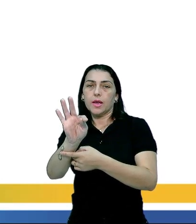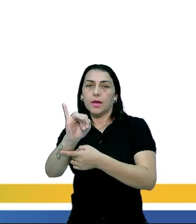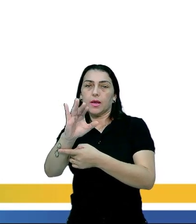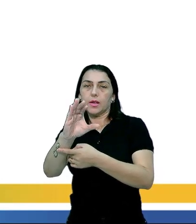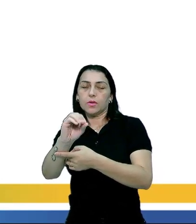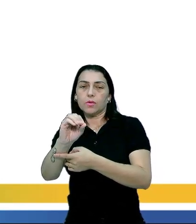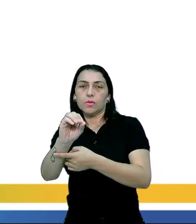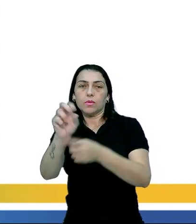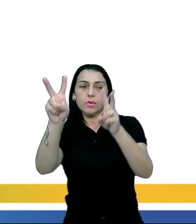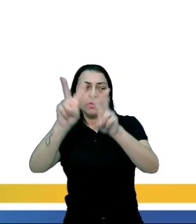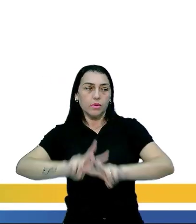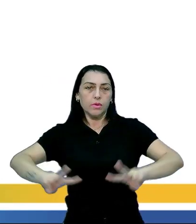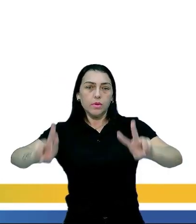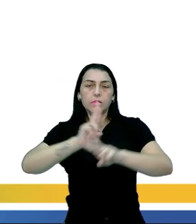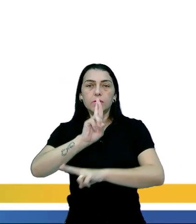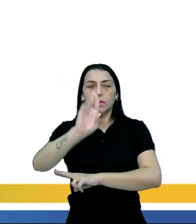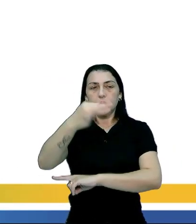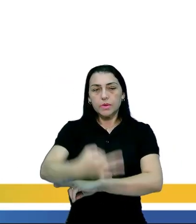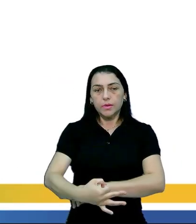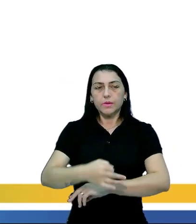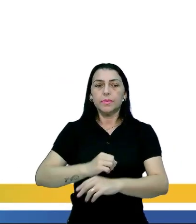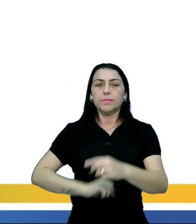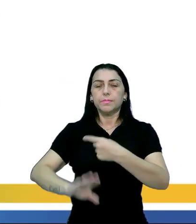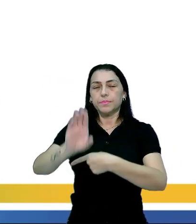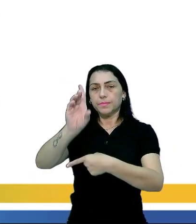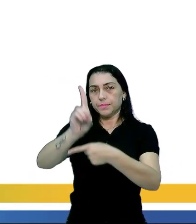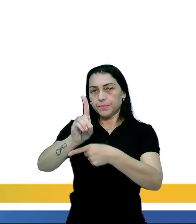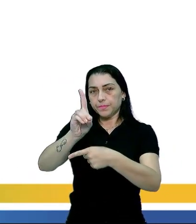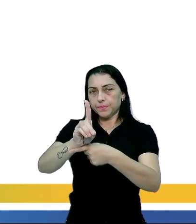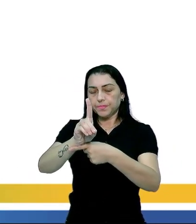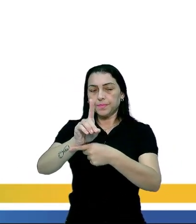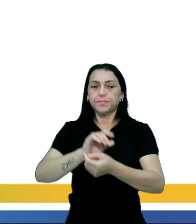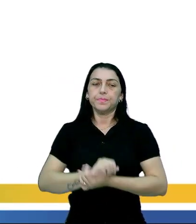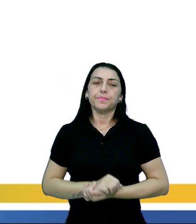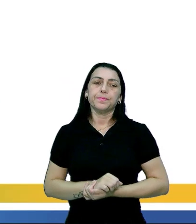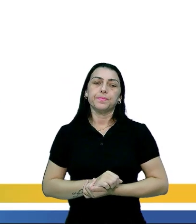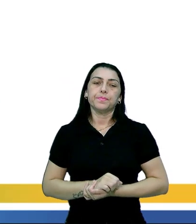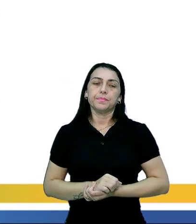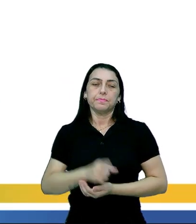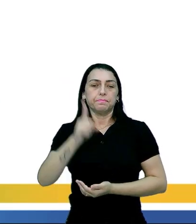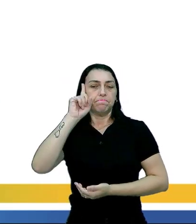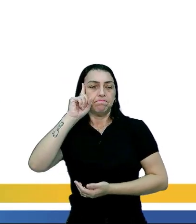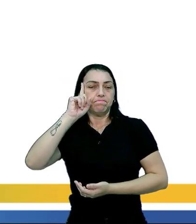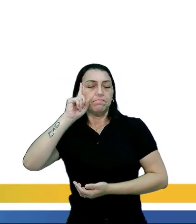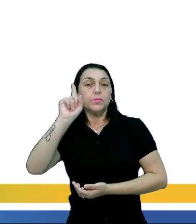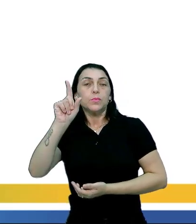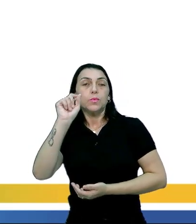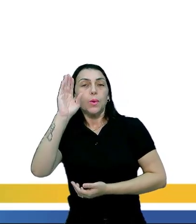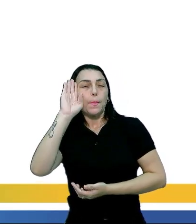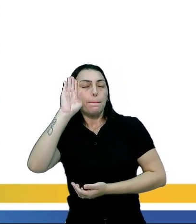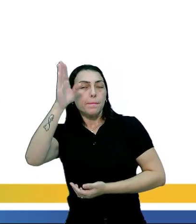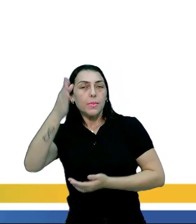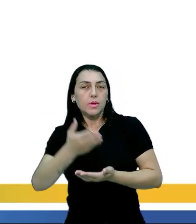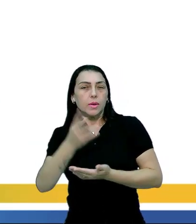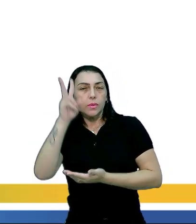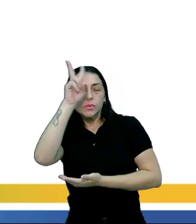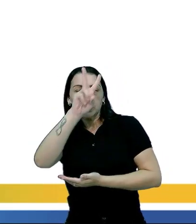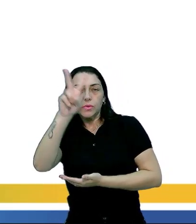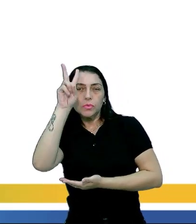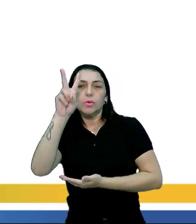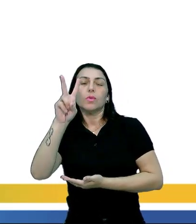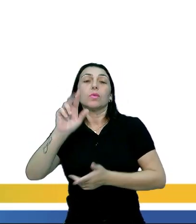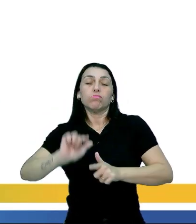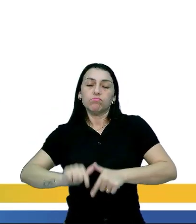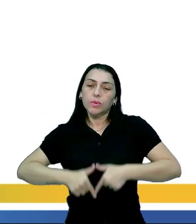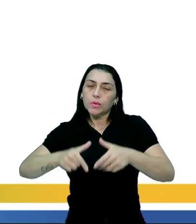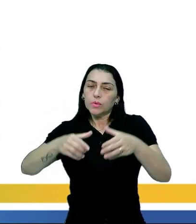Vamos visualizar a alternativa correta? Expressa na letra D. O princípio de que a história é movida pela